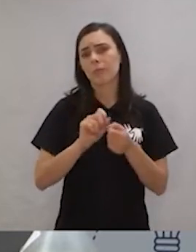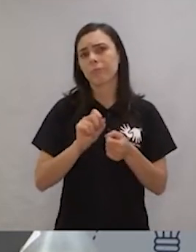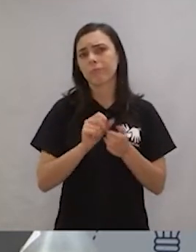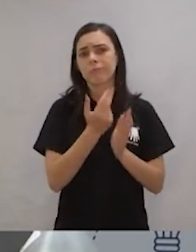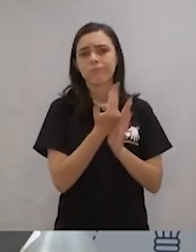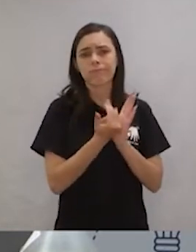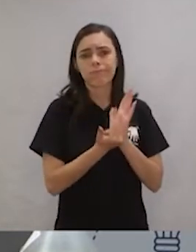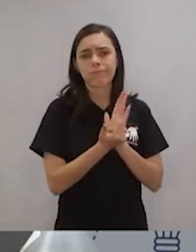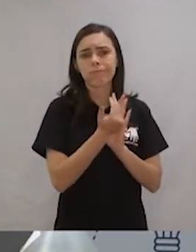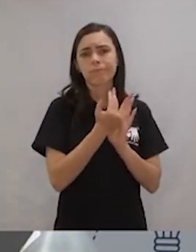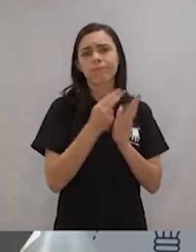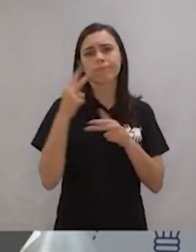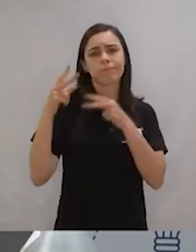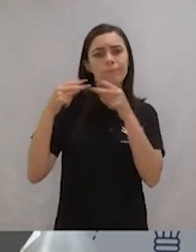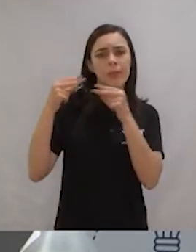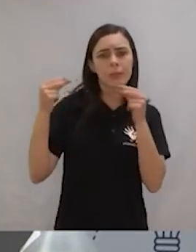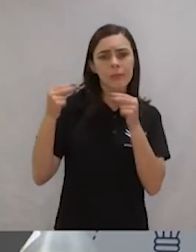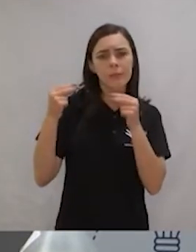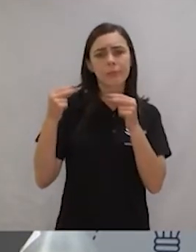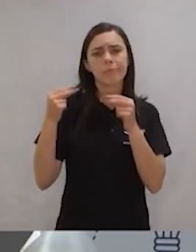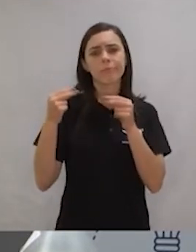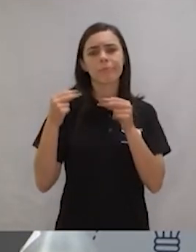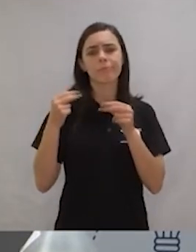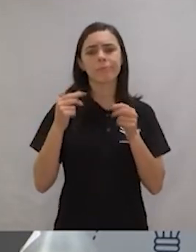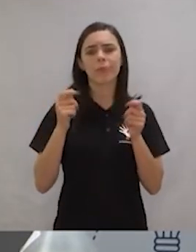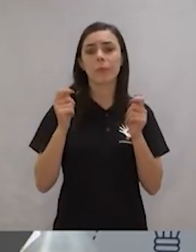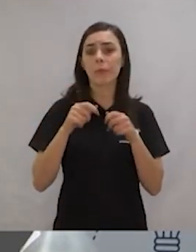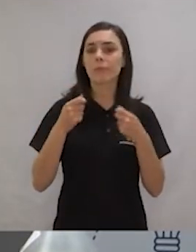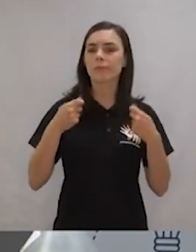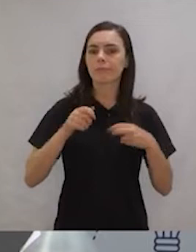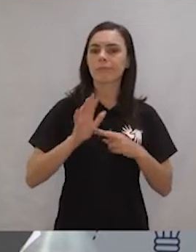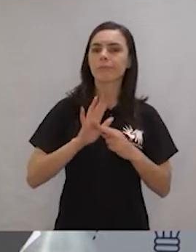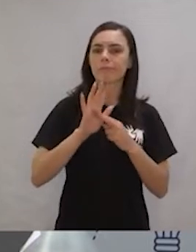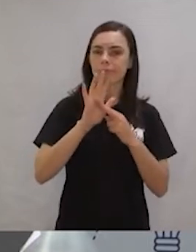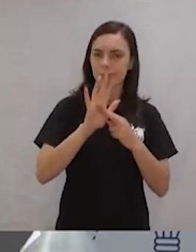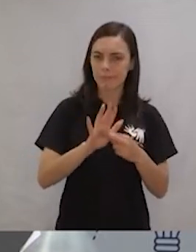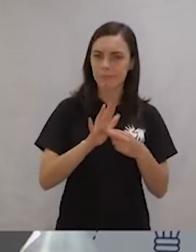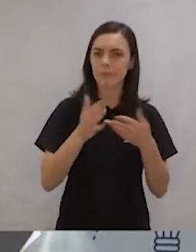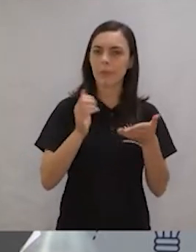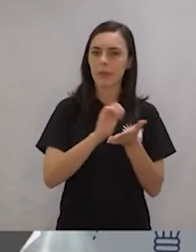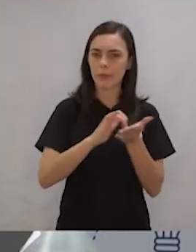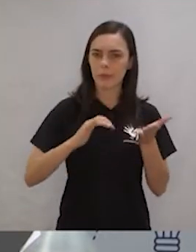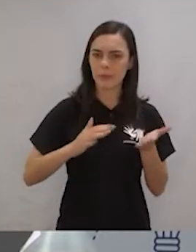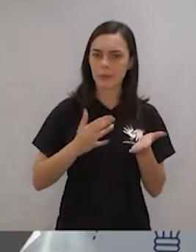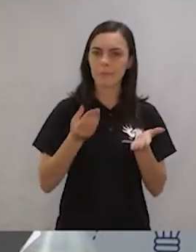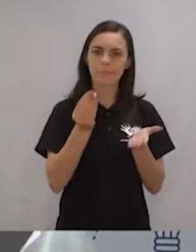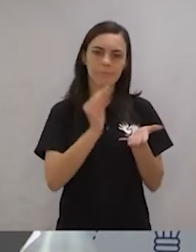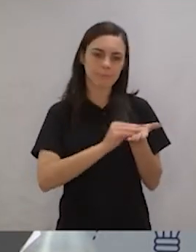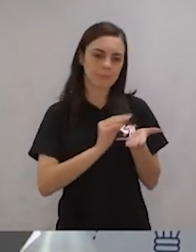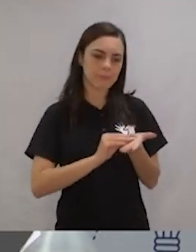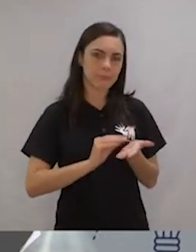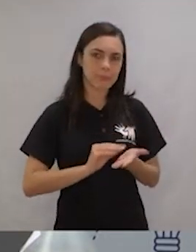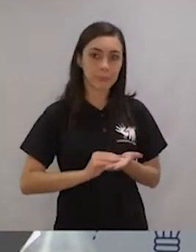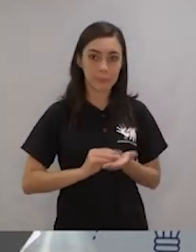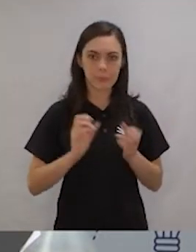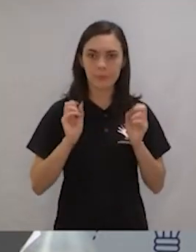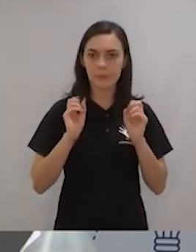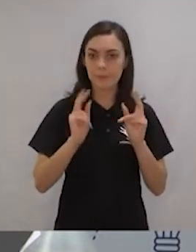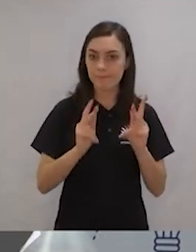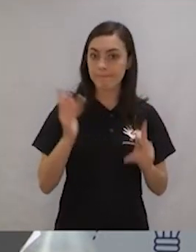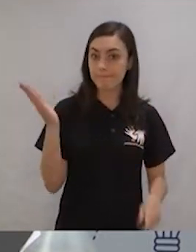uma bolinha, podem fazer o lacinho, mas vamos representar esta atividade no caderno de